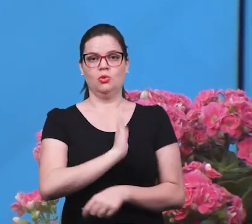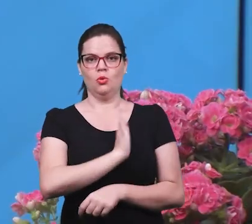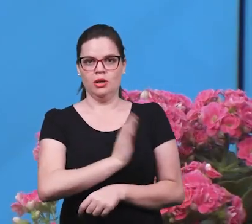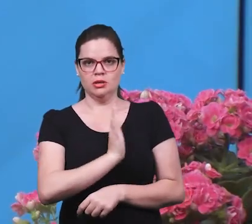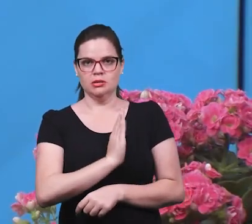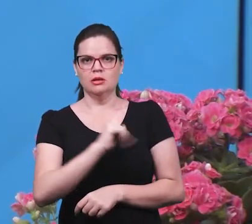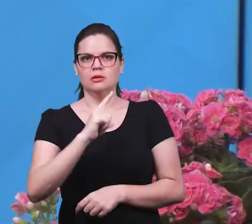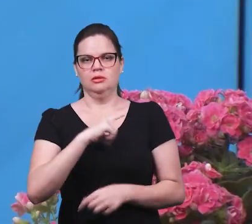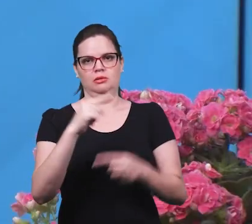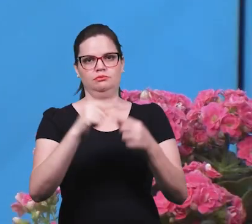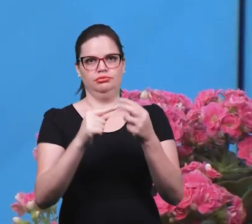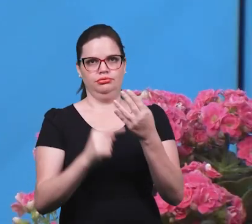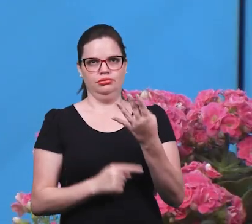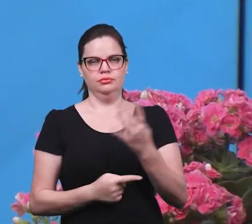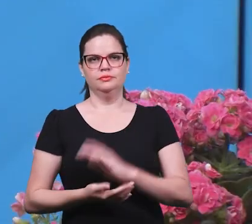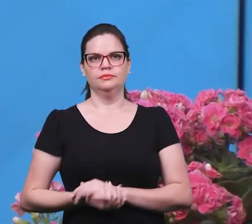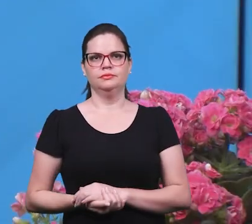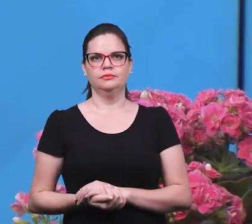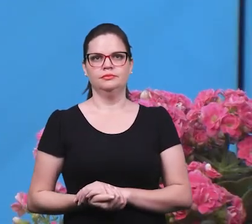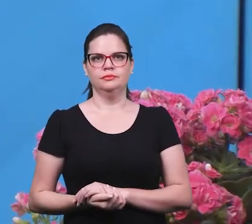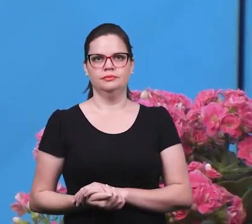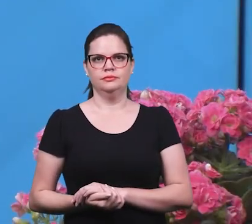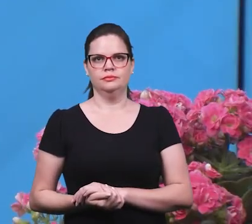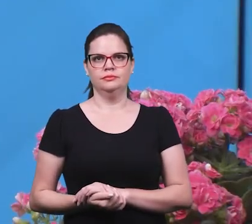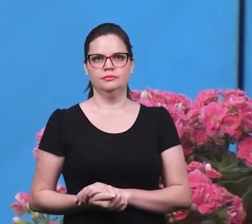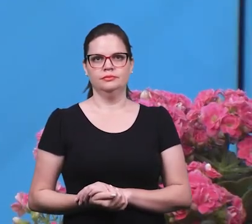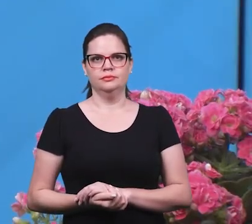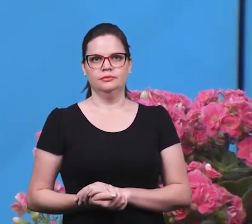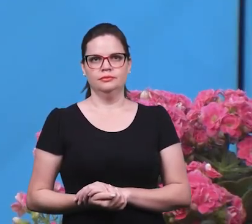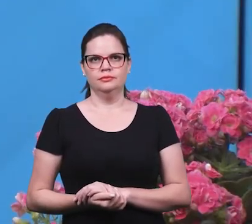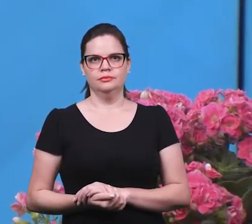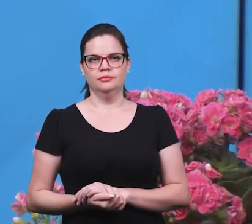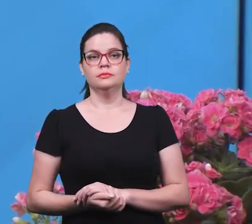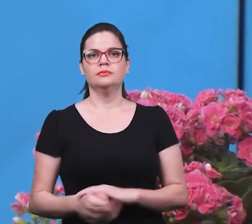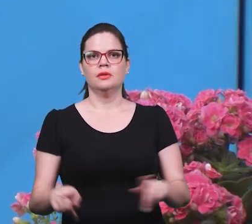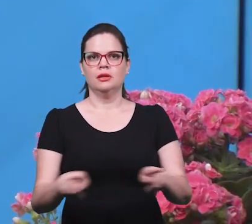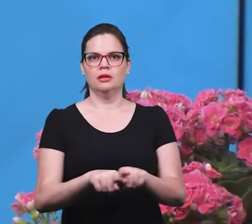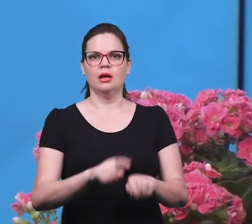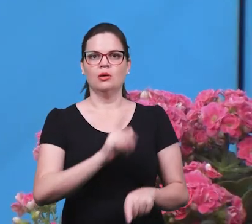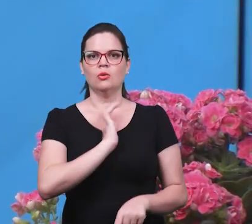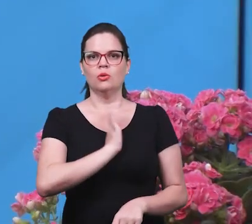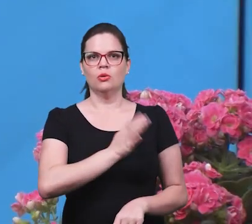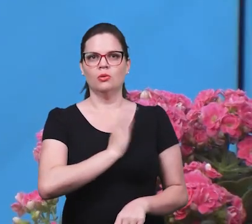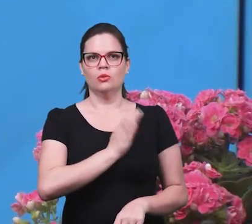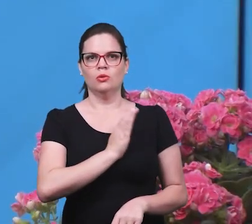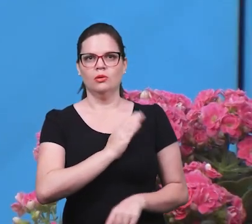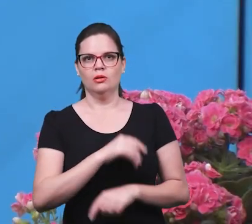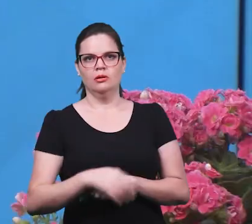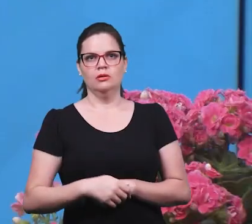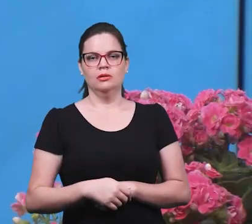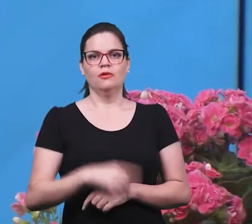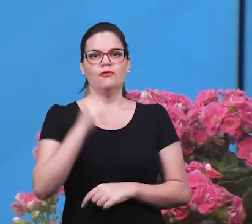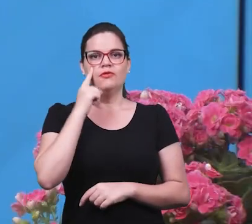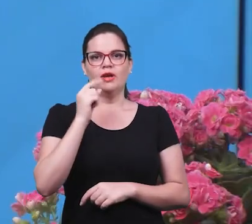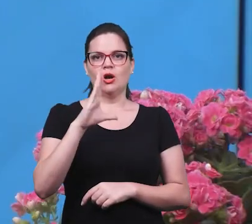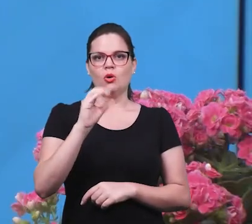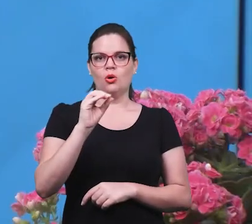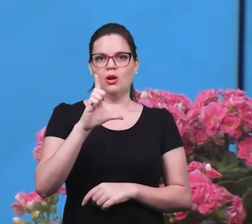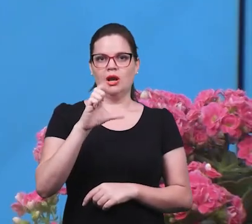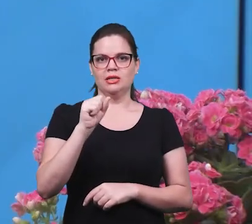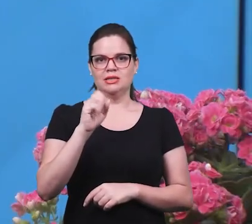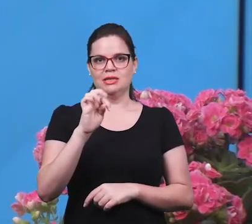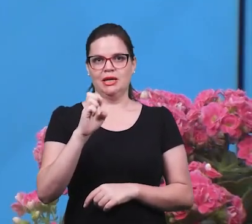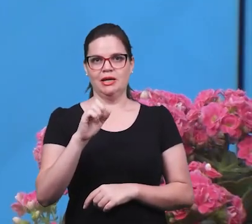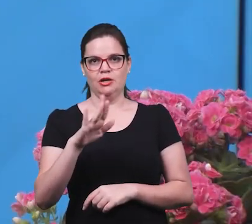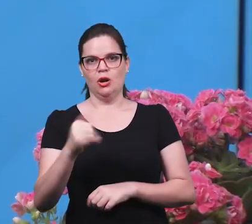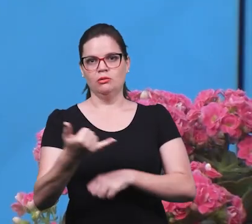de coisas, né? Eventos cardiovasculares prévios, o nível de colesterol, sobretudo